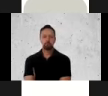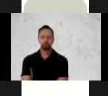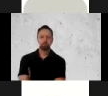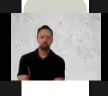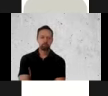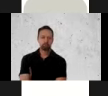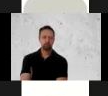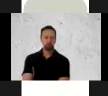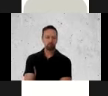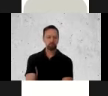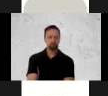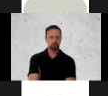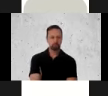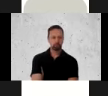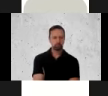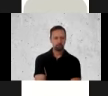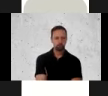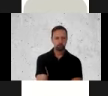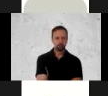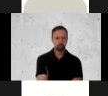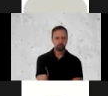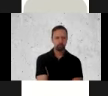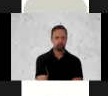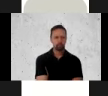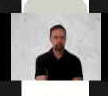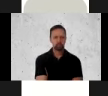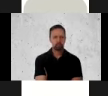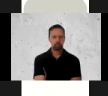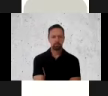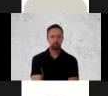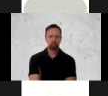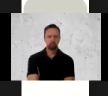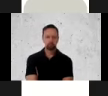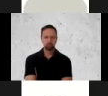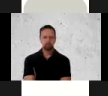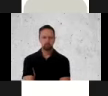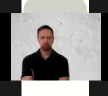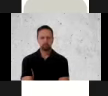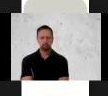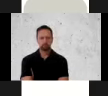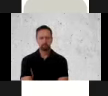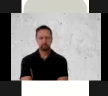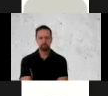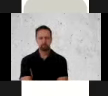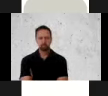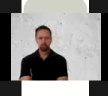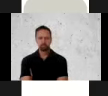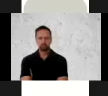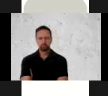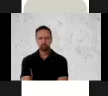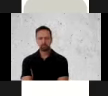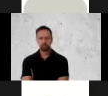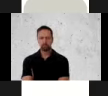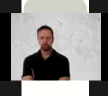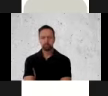A primeira hipótese é que os recursos, número de juízes, funcionários, etc., não se ajustam à carga de trabalho adicional advinda de municípios vizinhos,